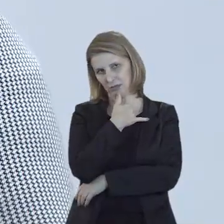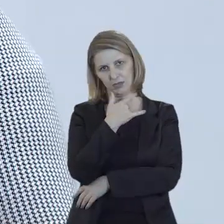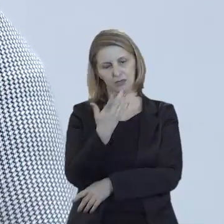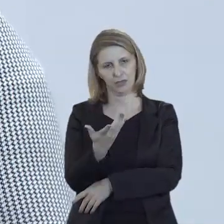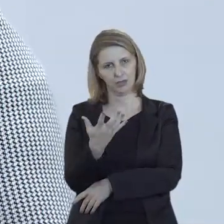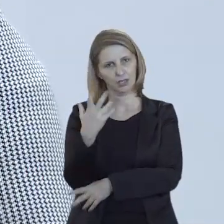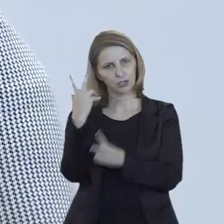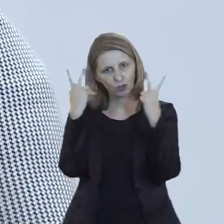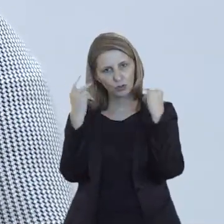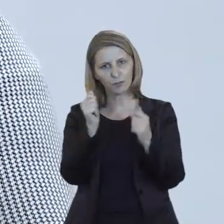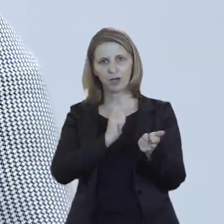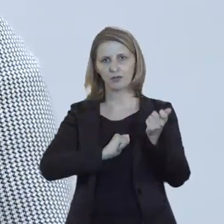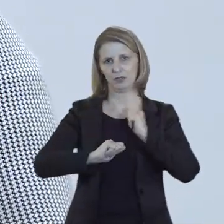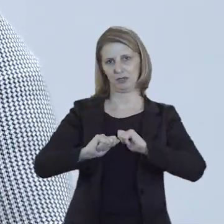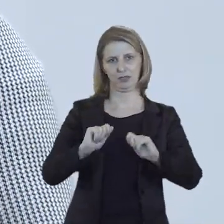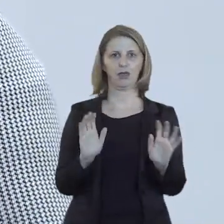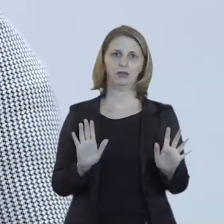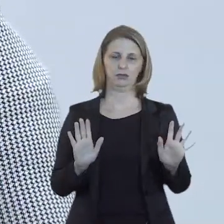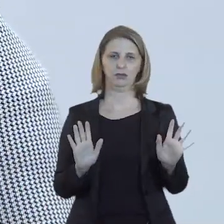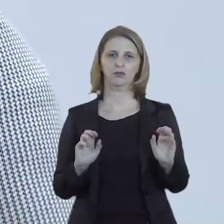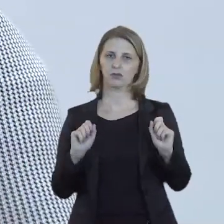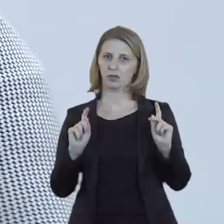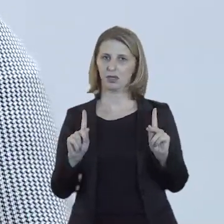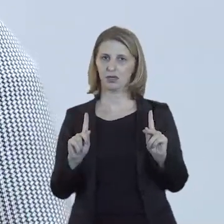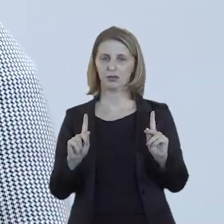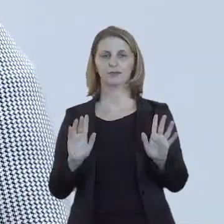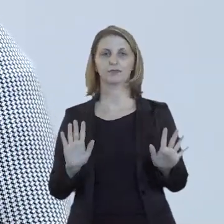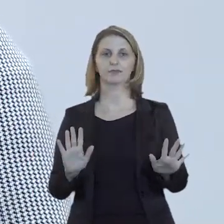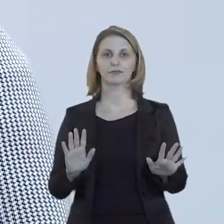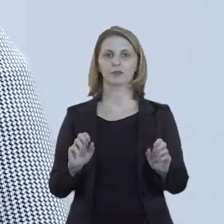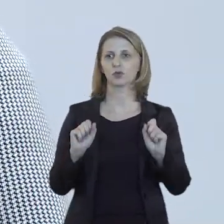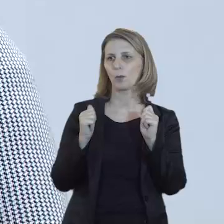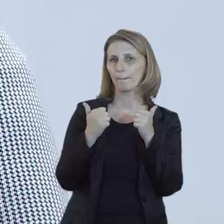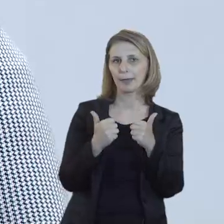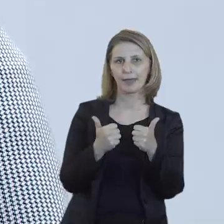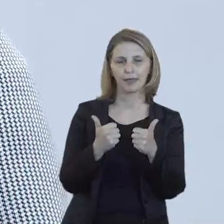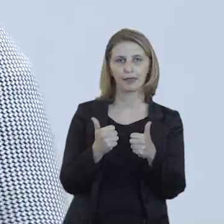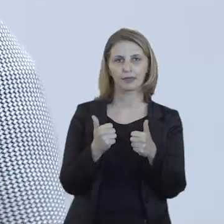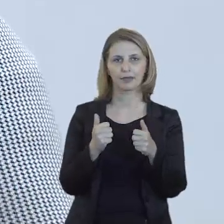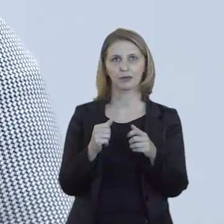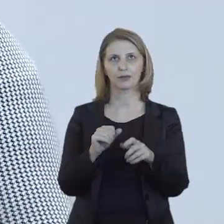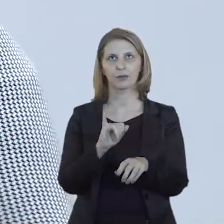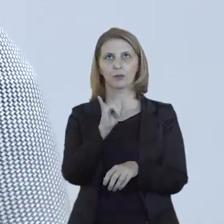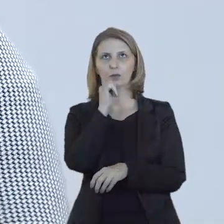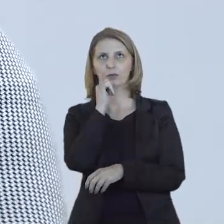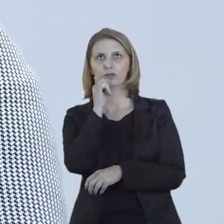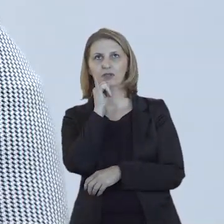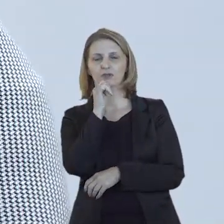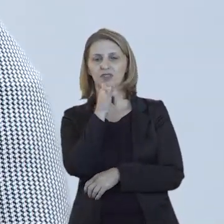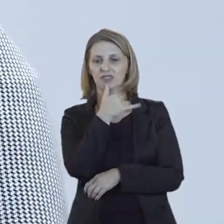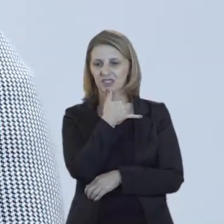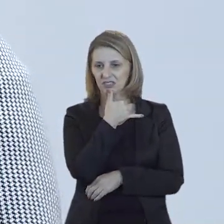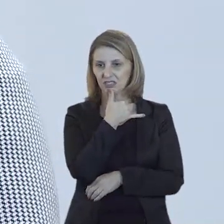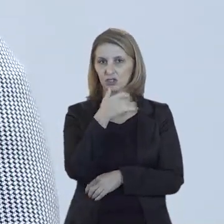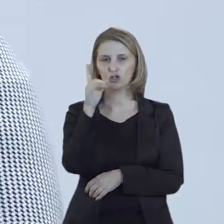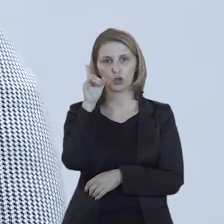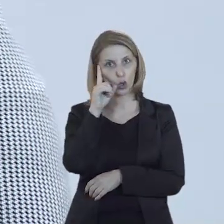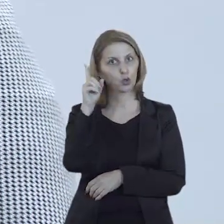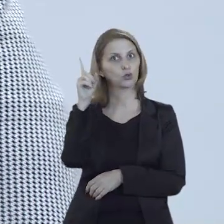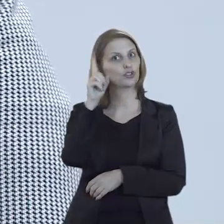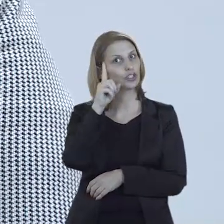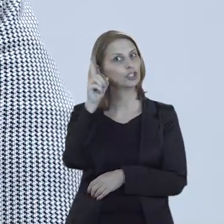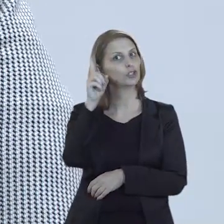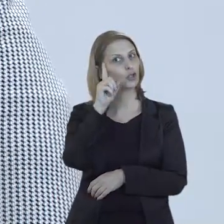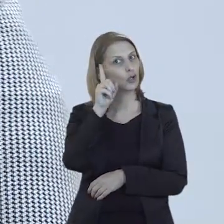sentir, né, tristeza, é normal sentir ansiedade, enfim, né? Tá tudo bem. O que a gente realmente não pode se eu estou